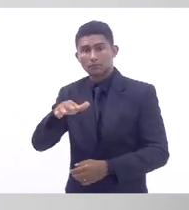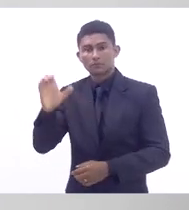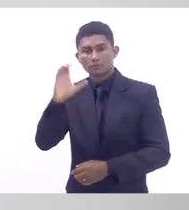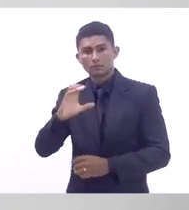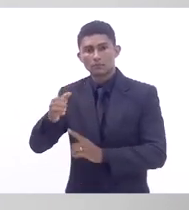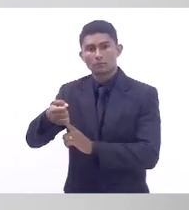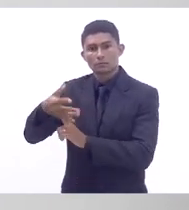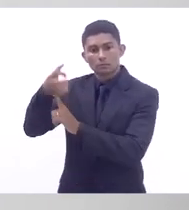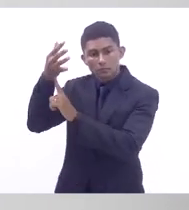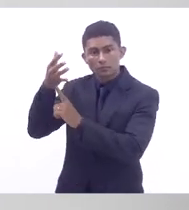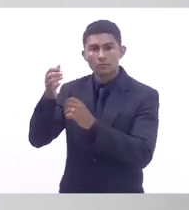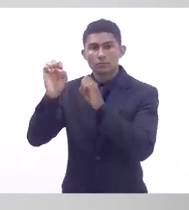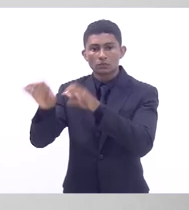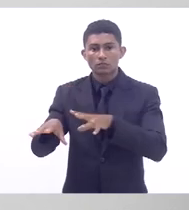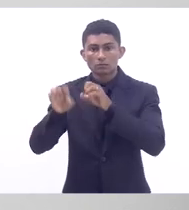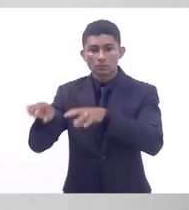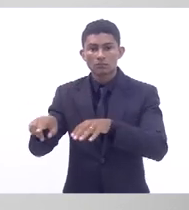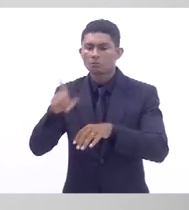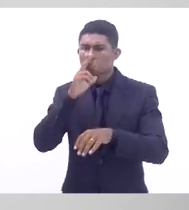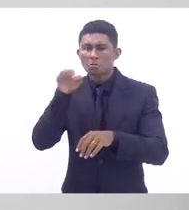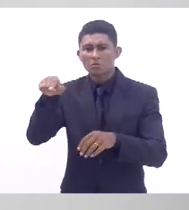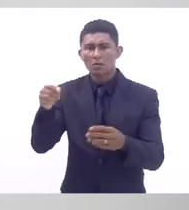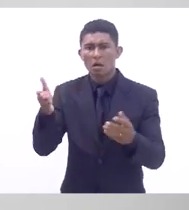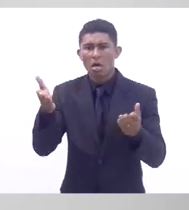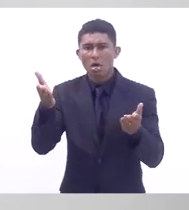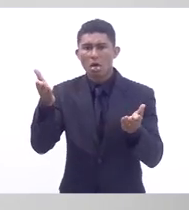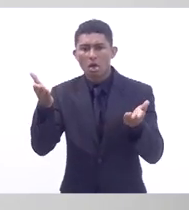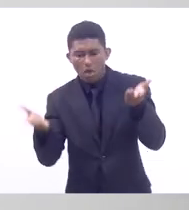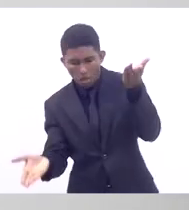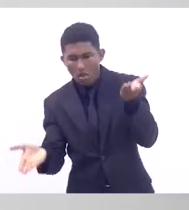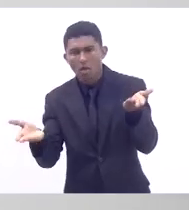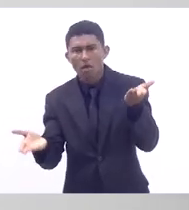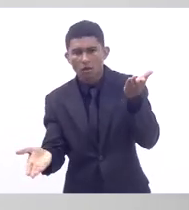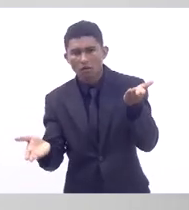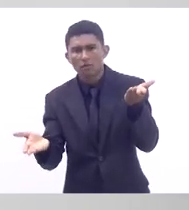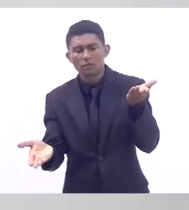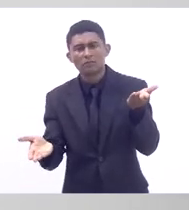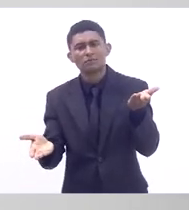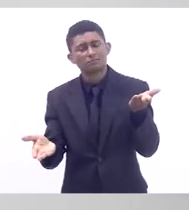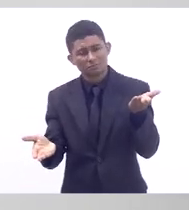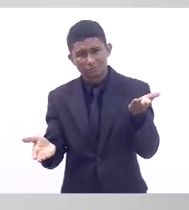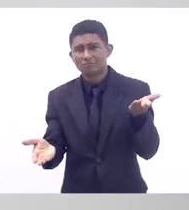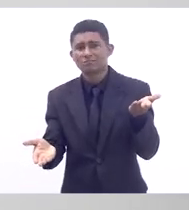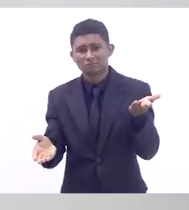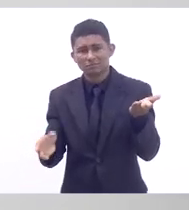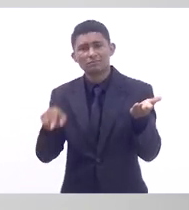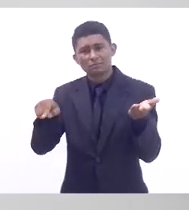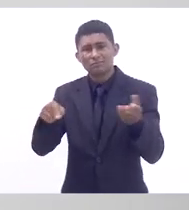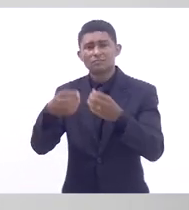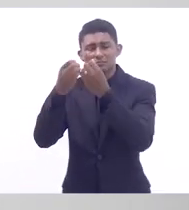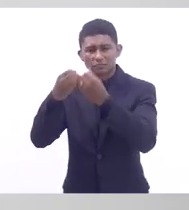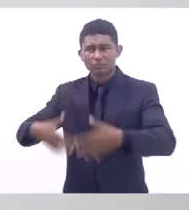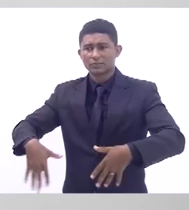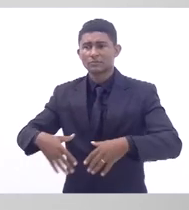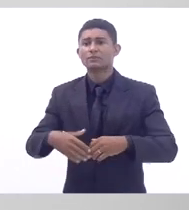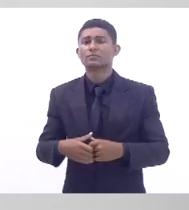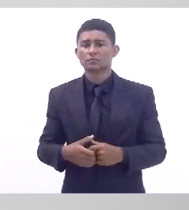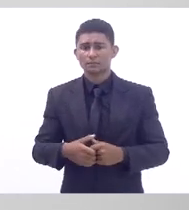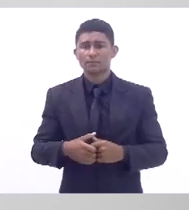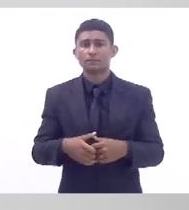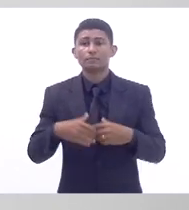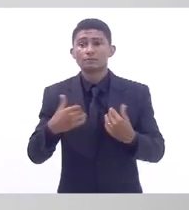só não estão mais atrás quando tem orçamento definido por lei como é o caso da e mesmo assim